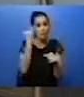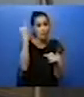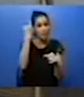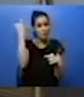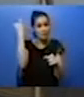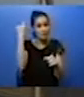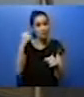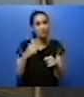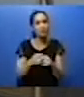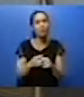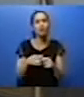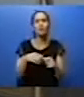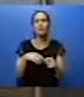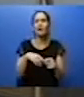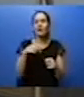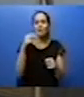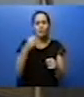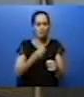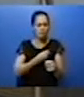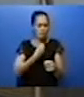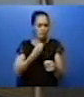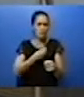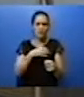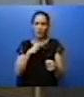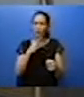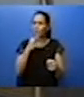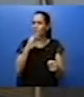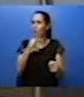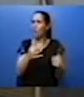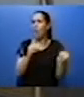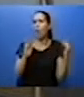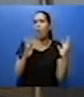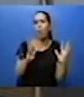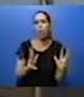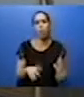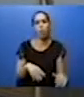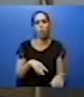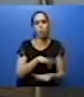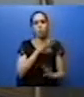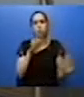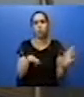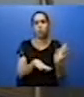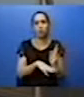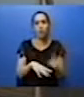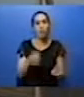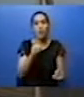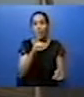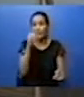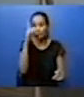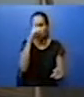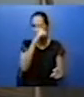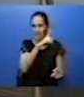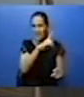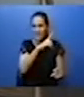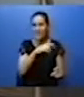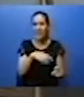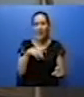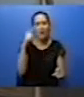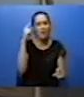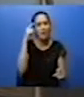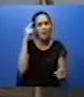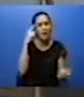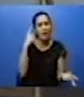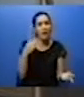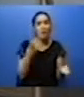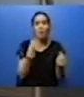vocês vão ver para o resto da vida ah e não é difícil apesar que pensa fala nossa não vai passar e